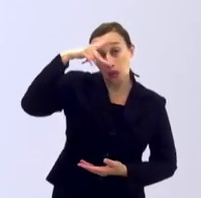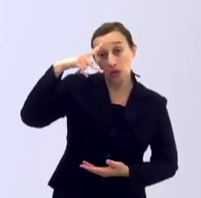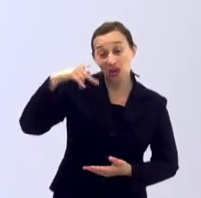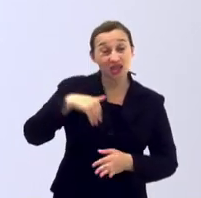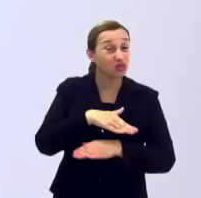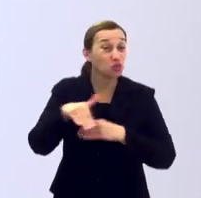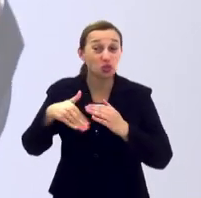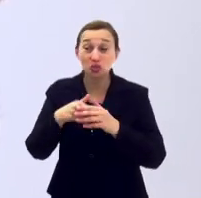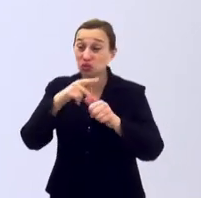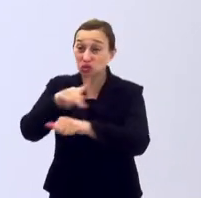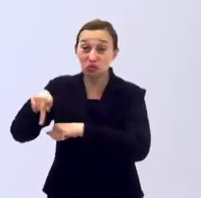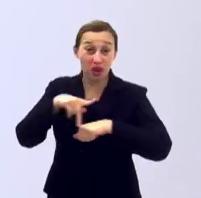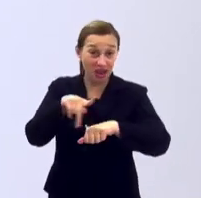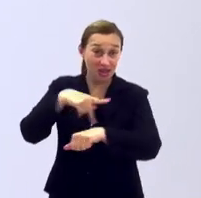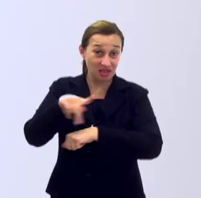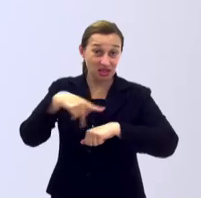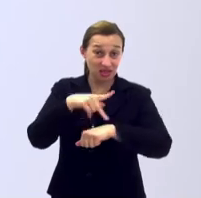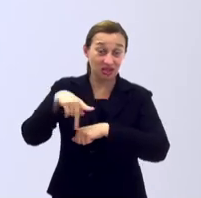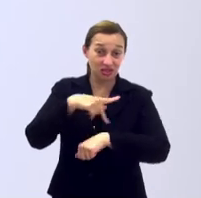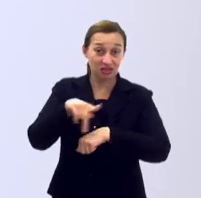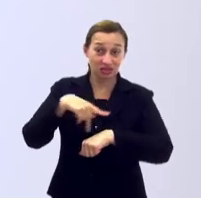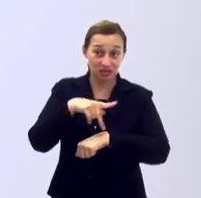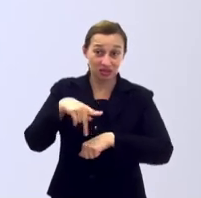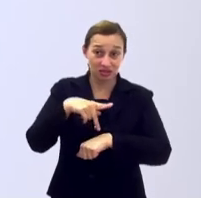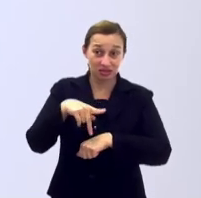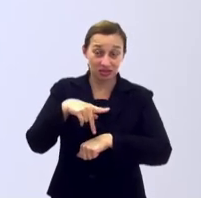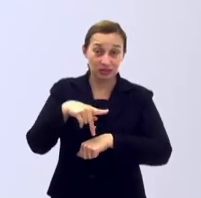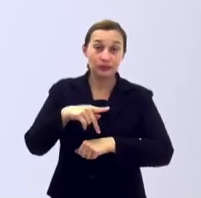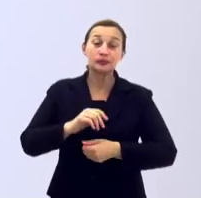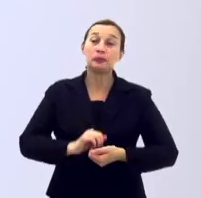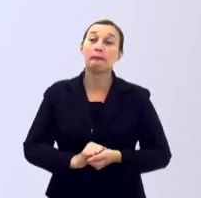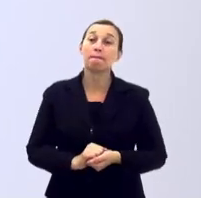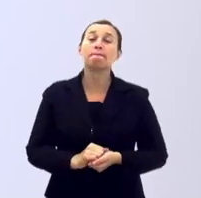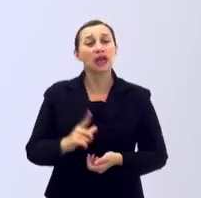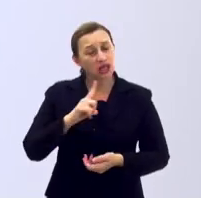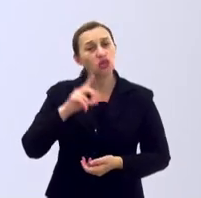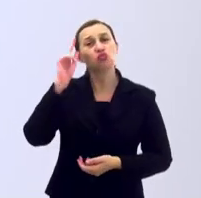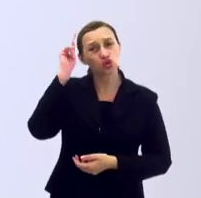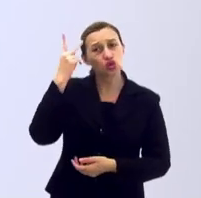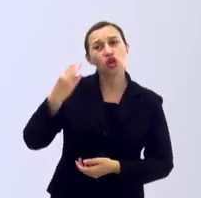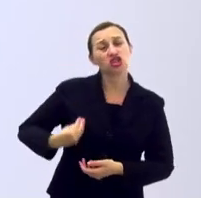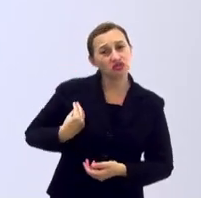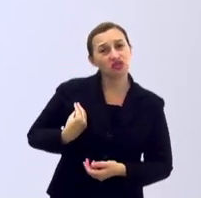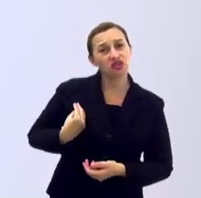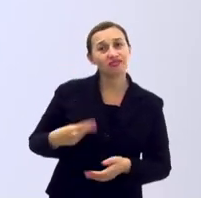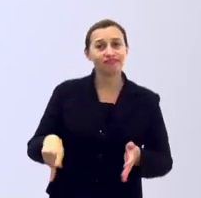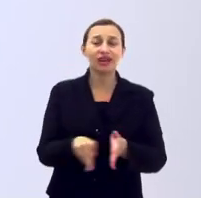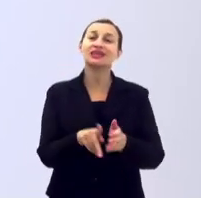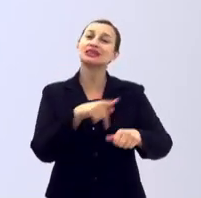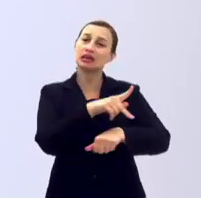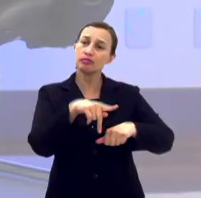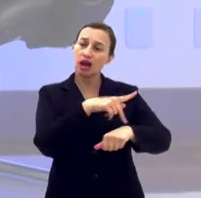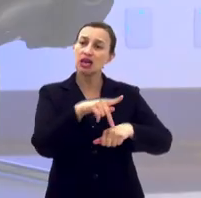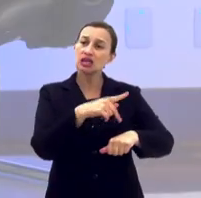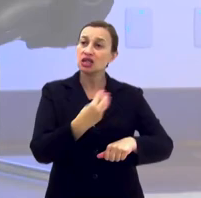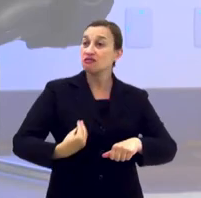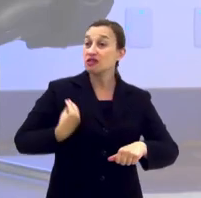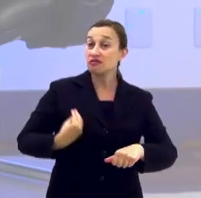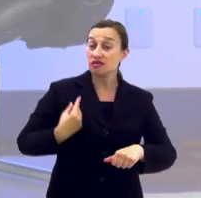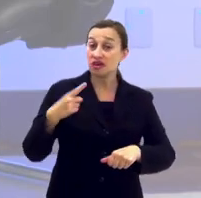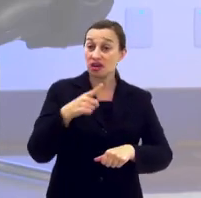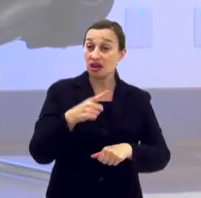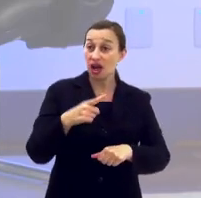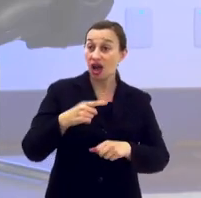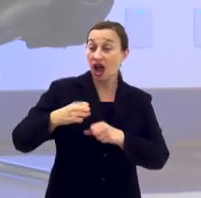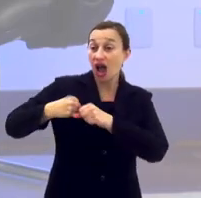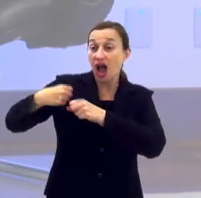como na Hungria, em todos os países que a Alemanha posteriormente invadiu e tratou dessa forma. Tinham histórias de vida naquele país. Viviam